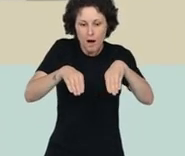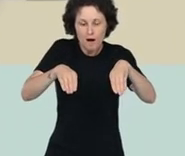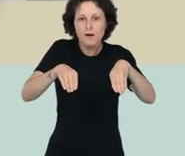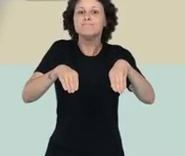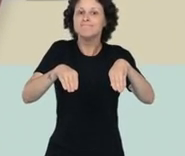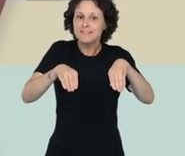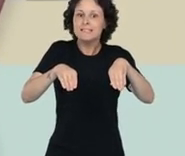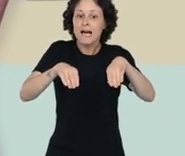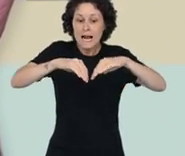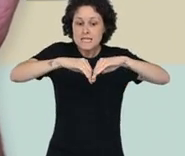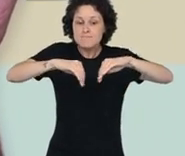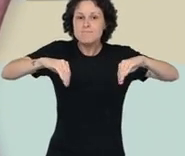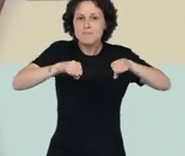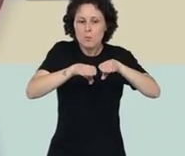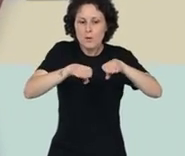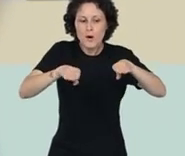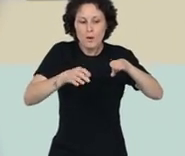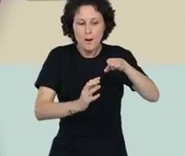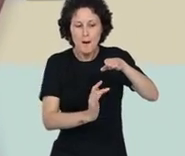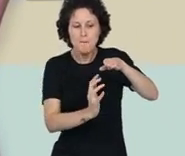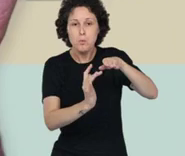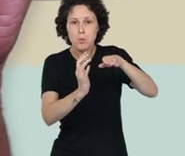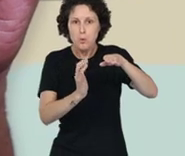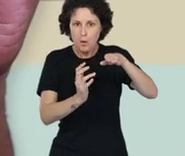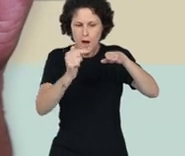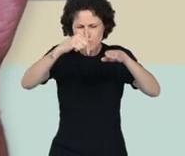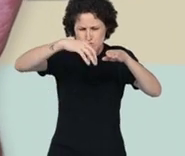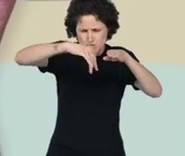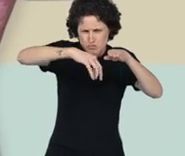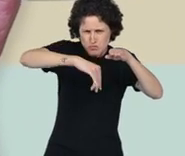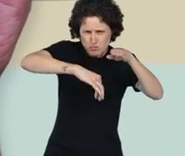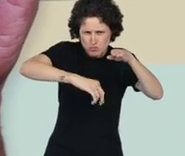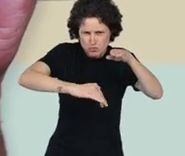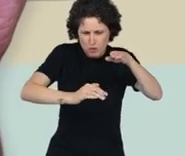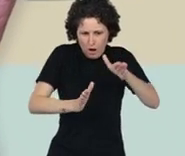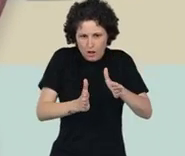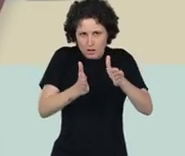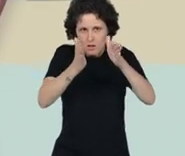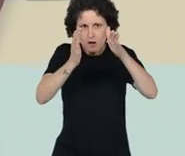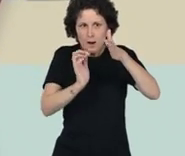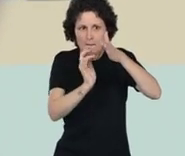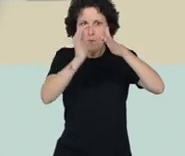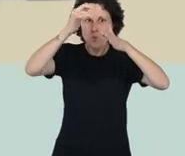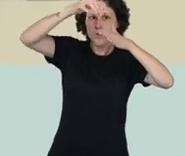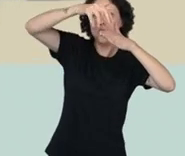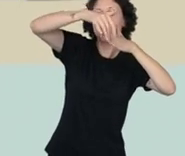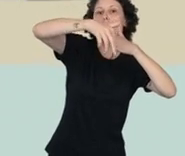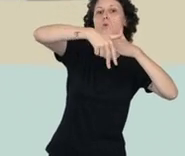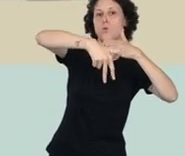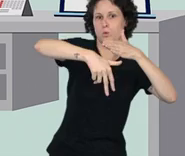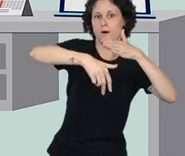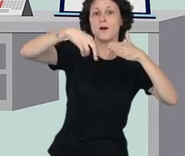separam. Geralmente, aqui no meio existe uma área vulcânica que empurra as placas separando uma